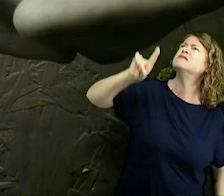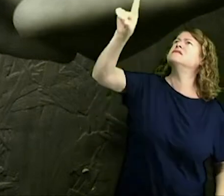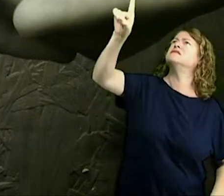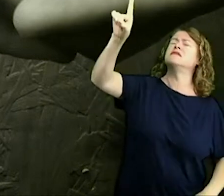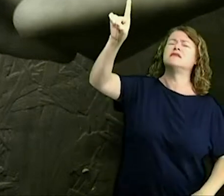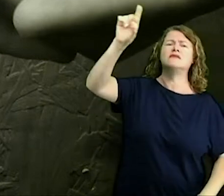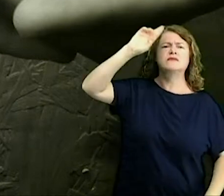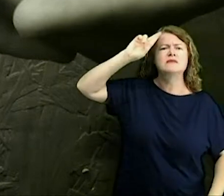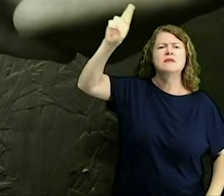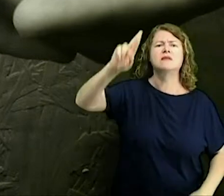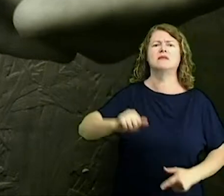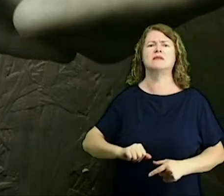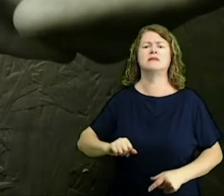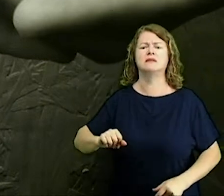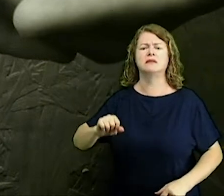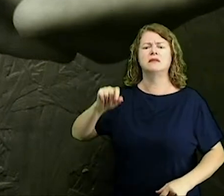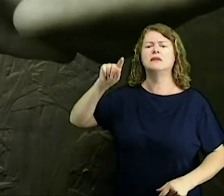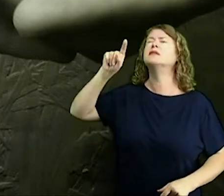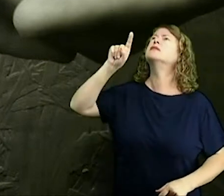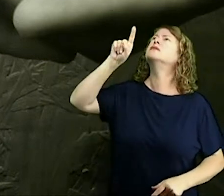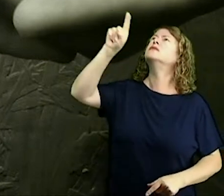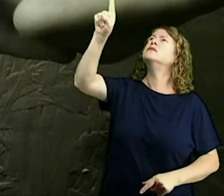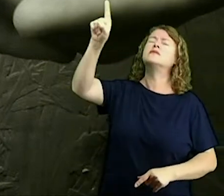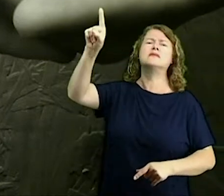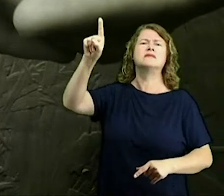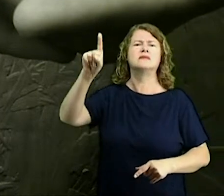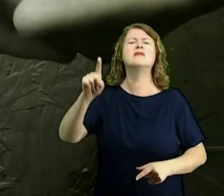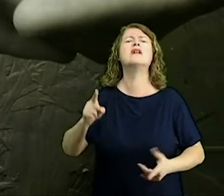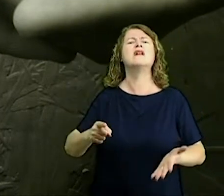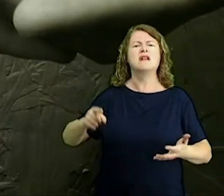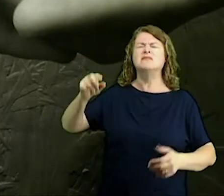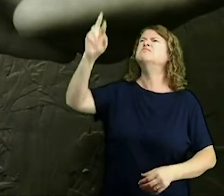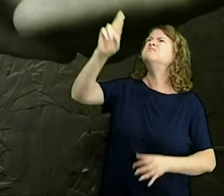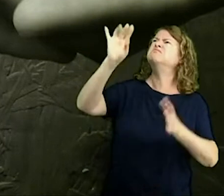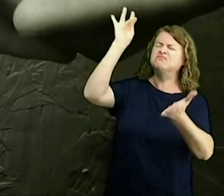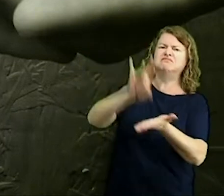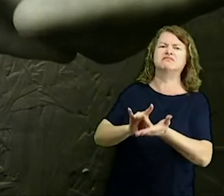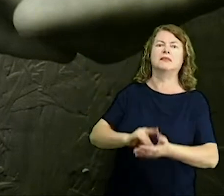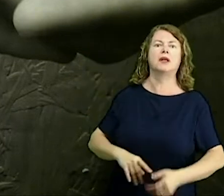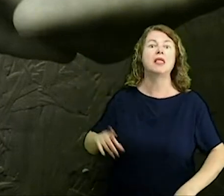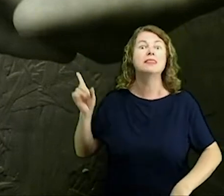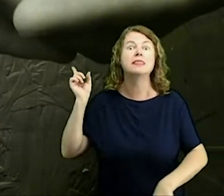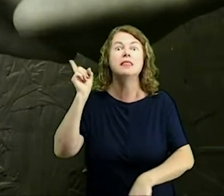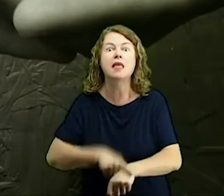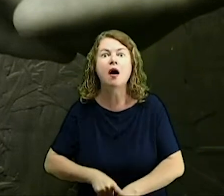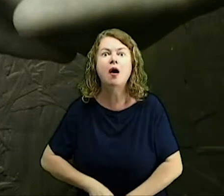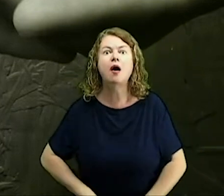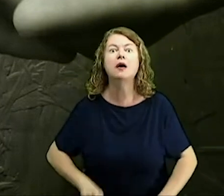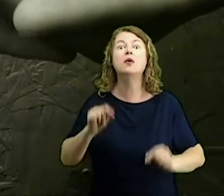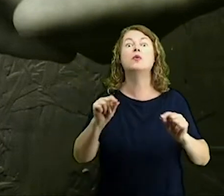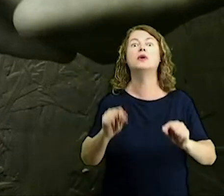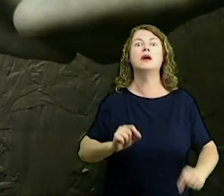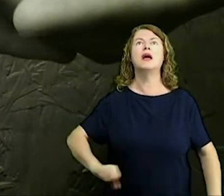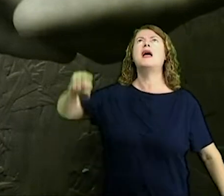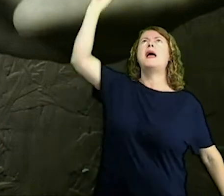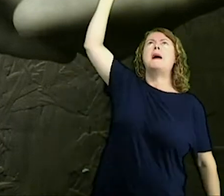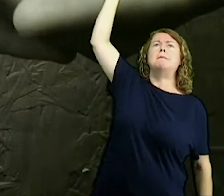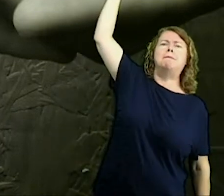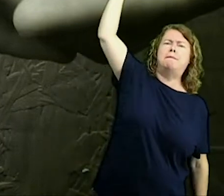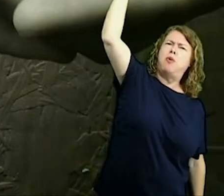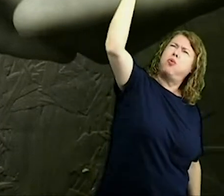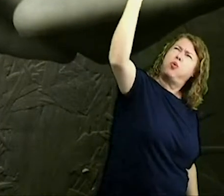Deus, e que tu fizeste voltar o seu coração. Então caiu fogo do Senhor, e consumiu